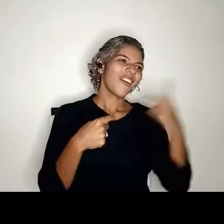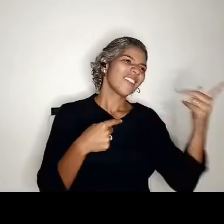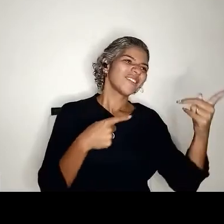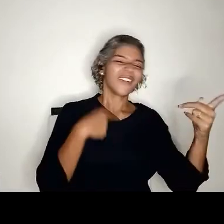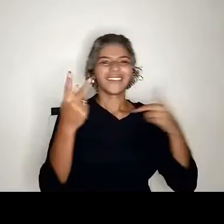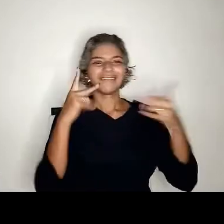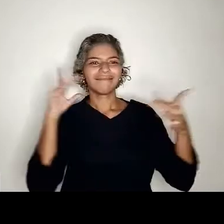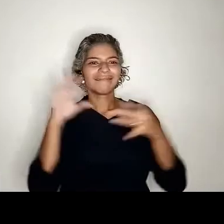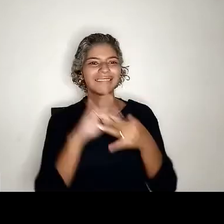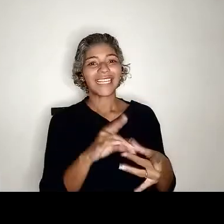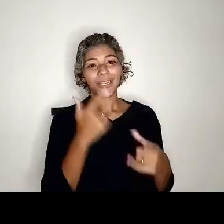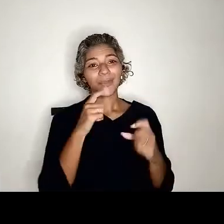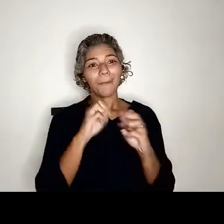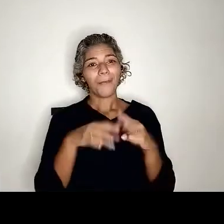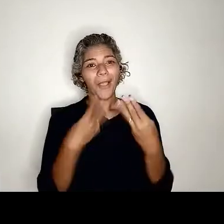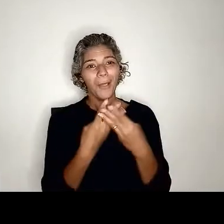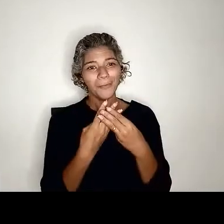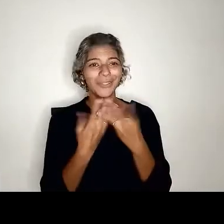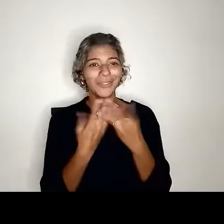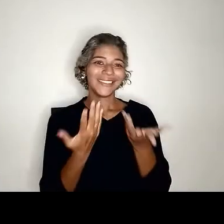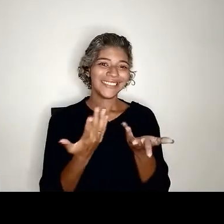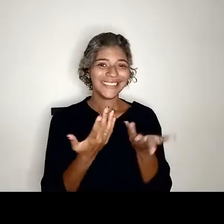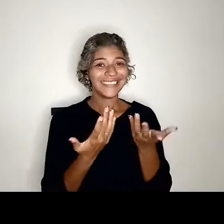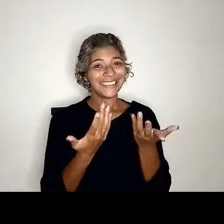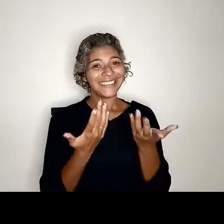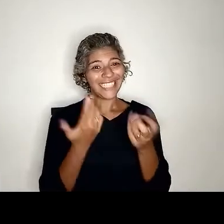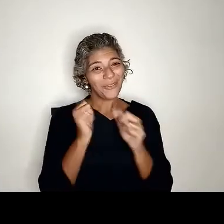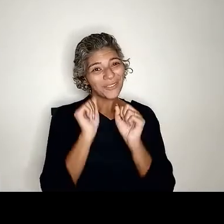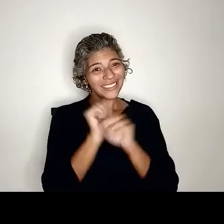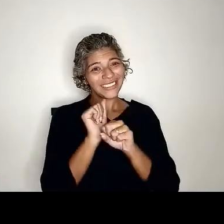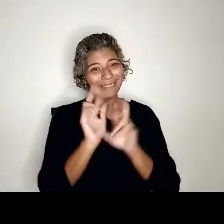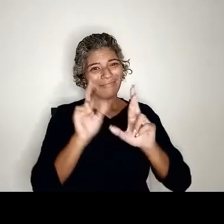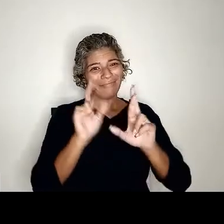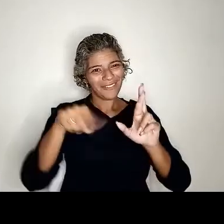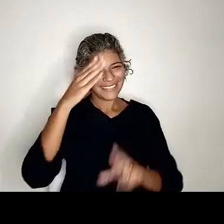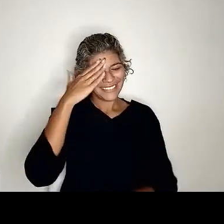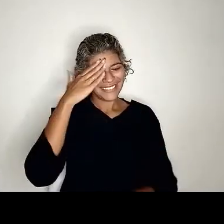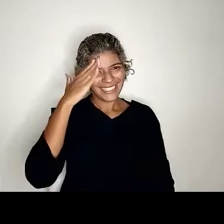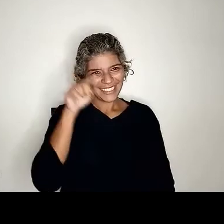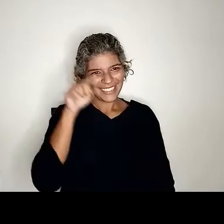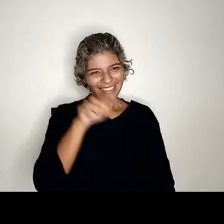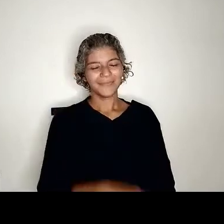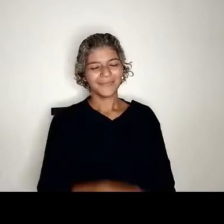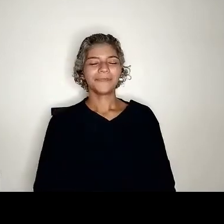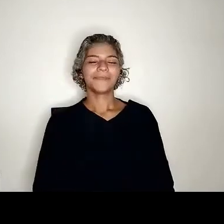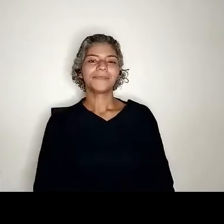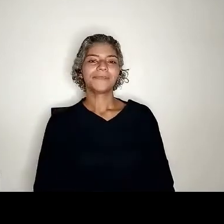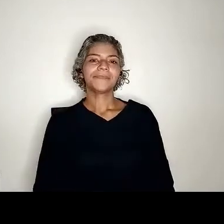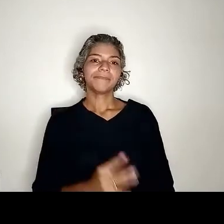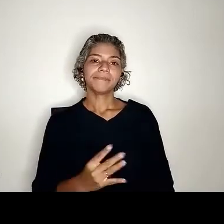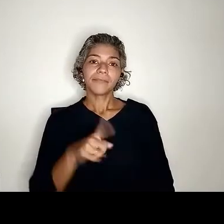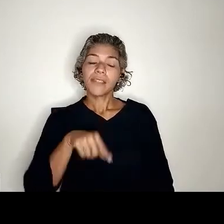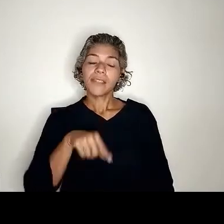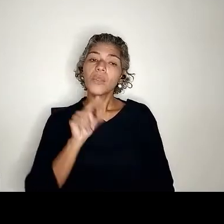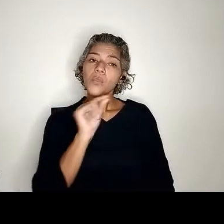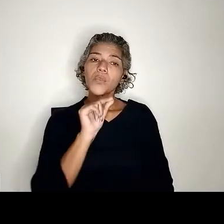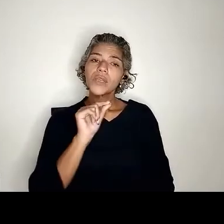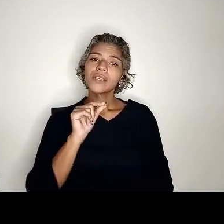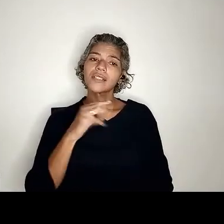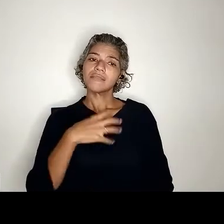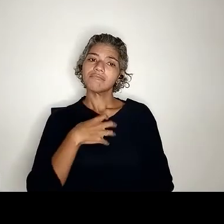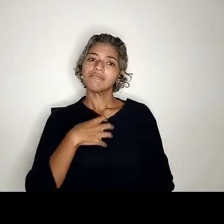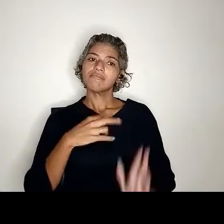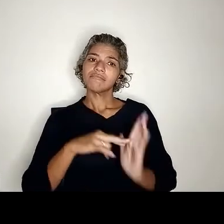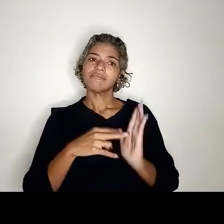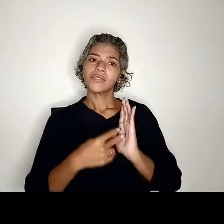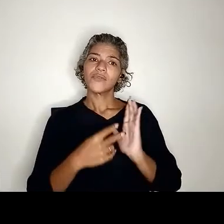aí sim, mas espero que esteja fazendo sentido. Né? Então, esse é o universo que está em torno da Rede